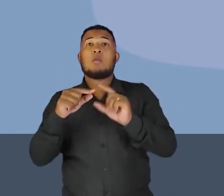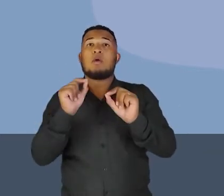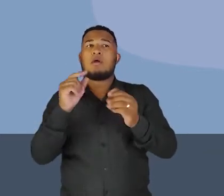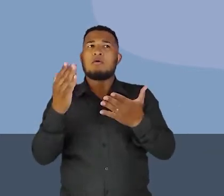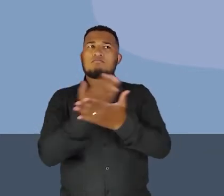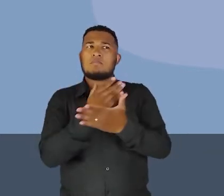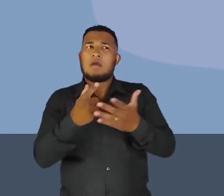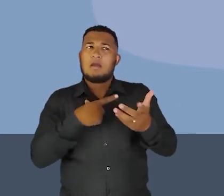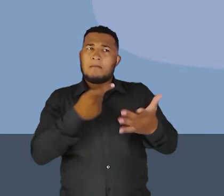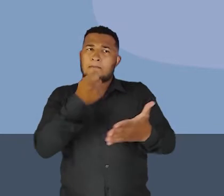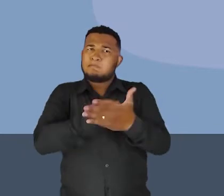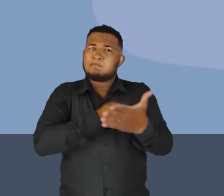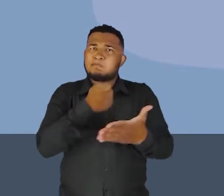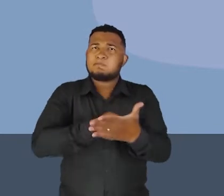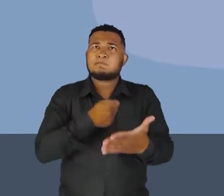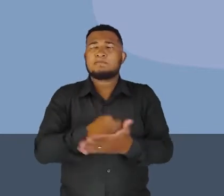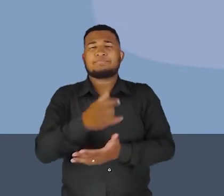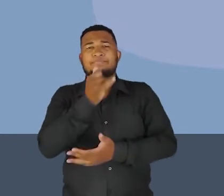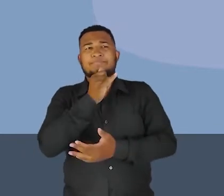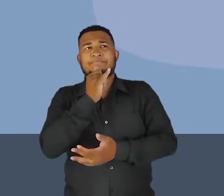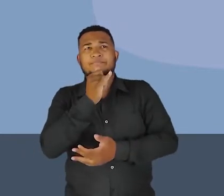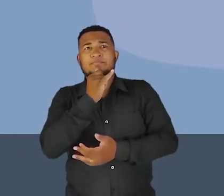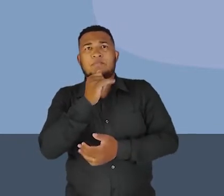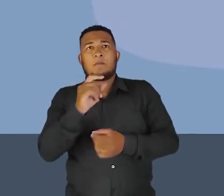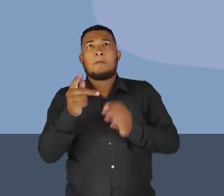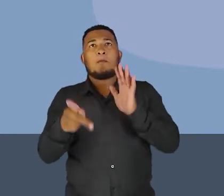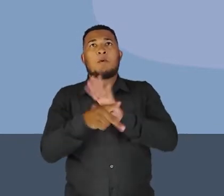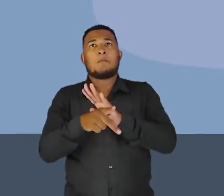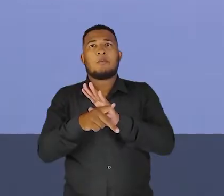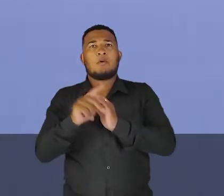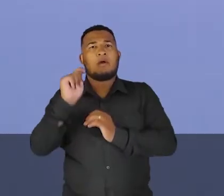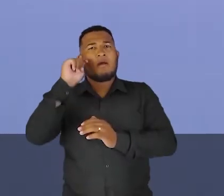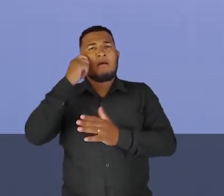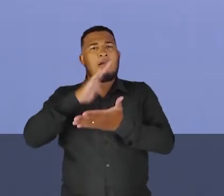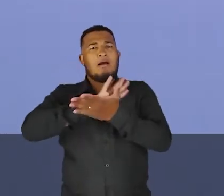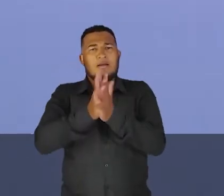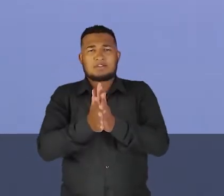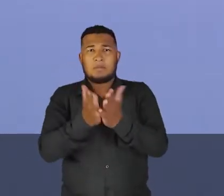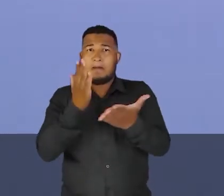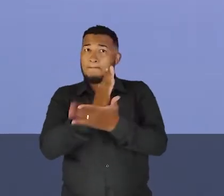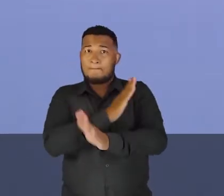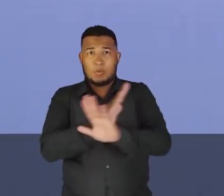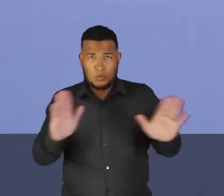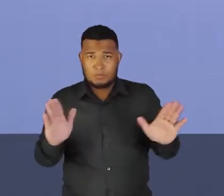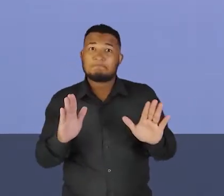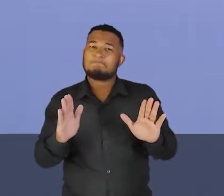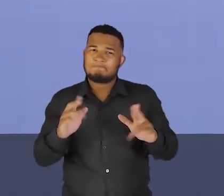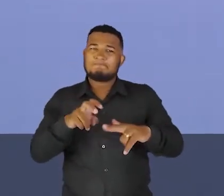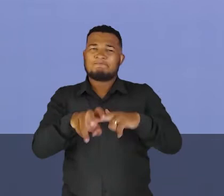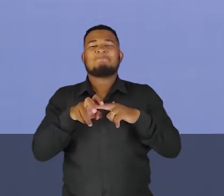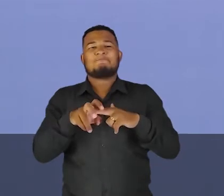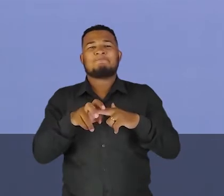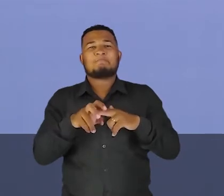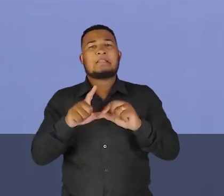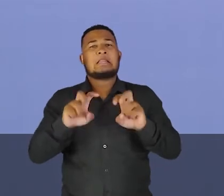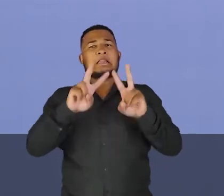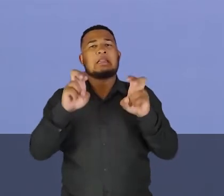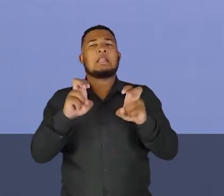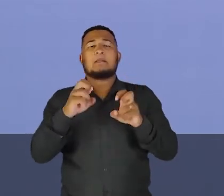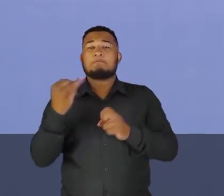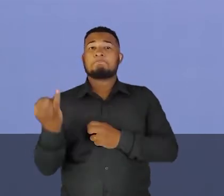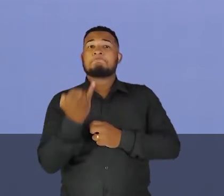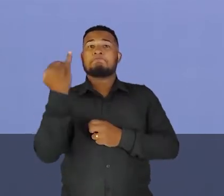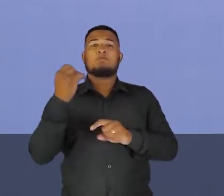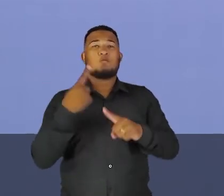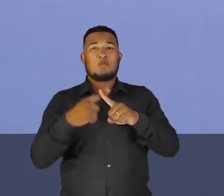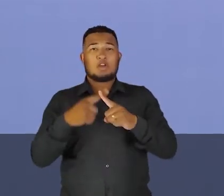exemplo, os movimentos que lutam pelo fim do racismo. Olha aqui para mim. E falar sobre isso é muito importante, por quê? Porque ao longo da história, os